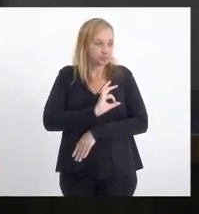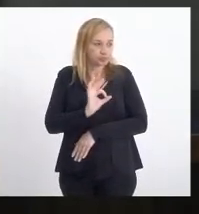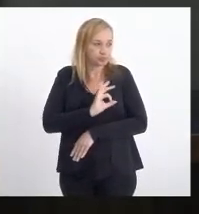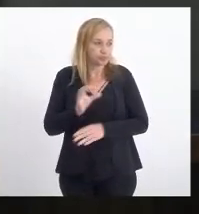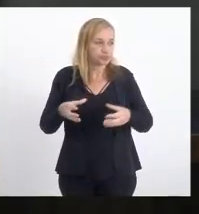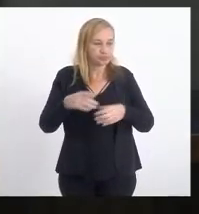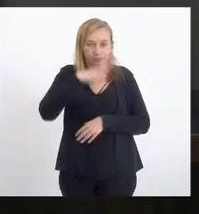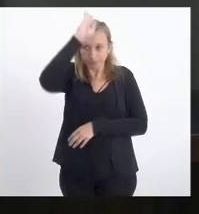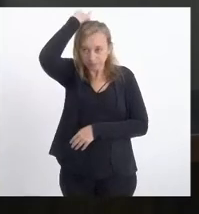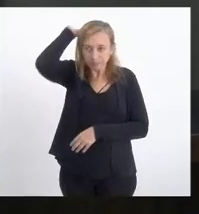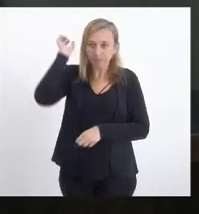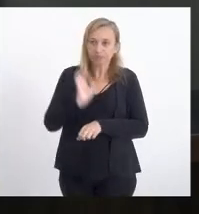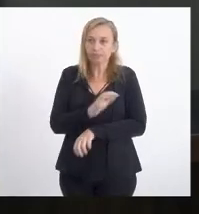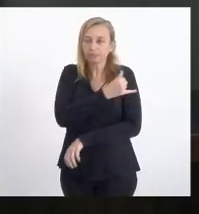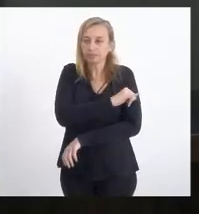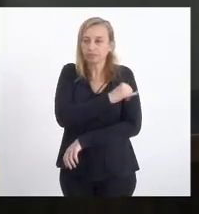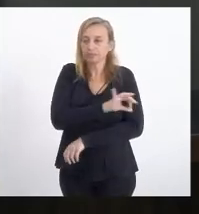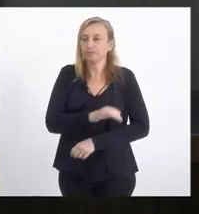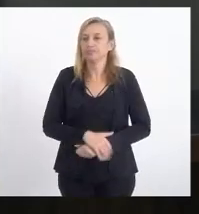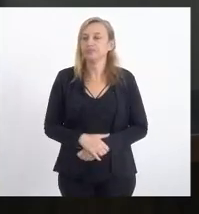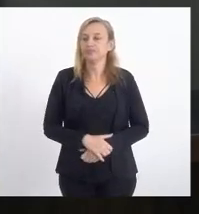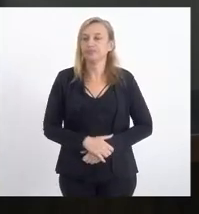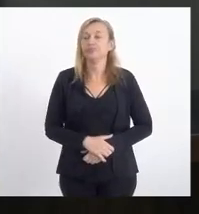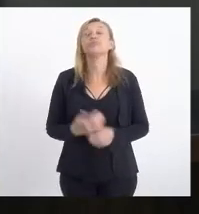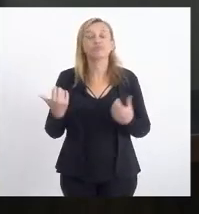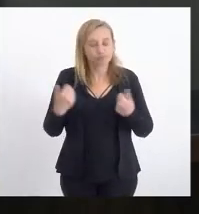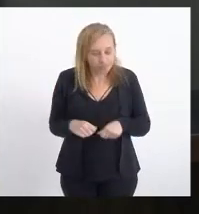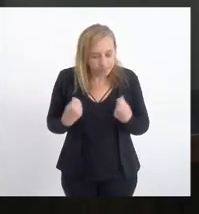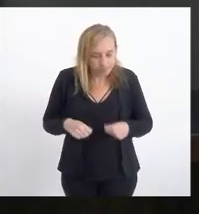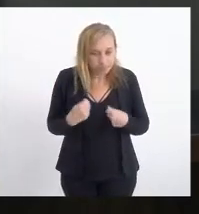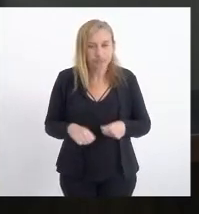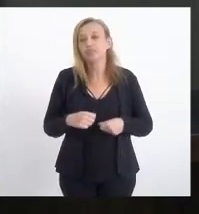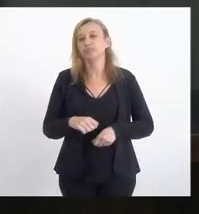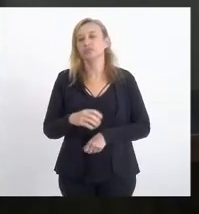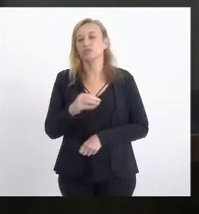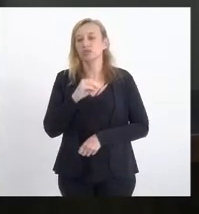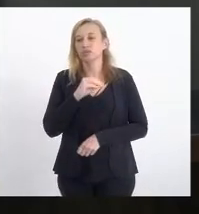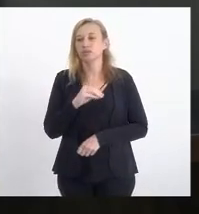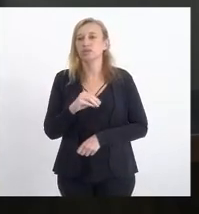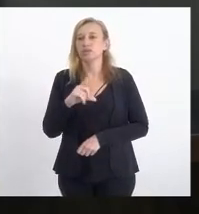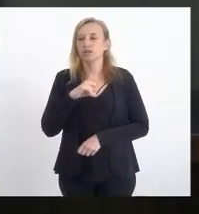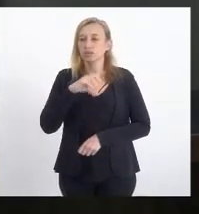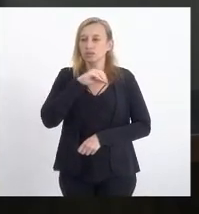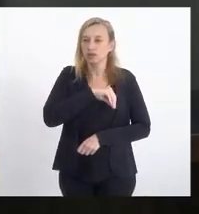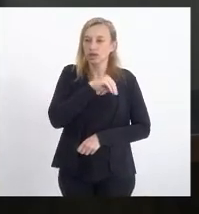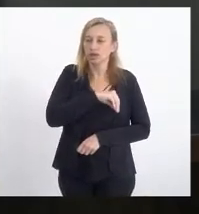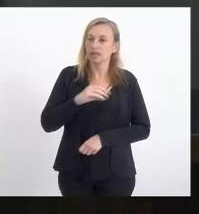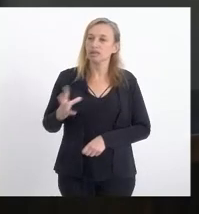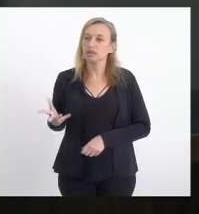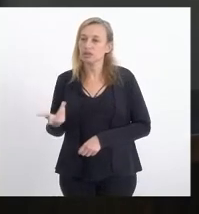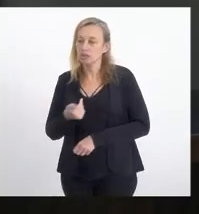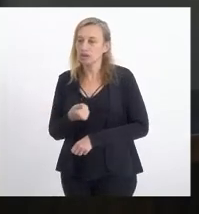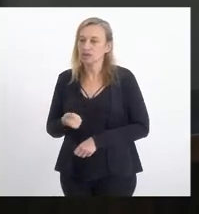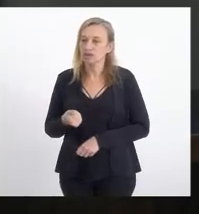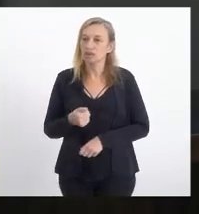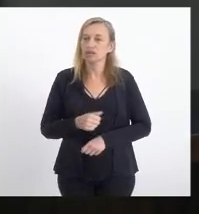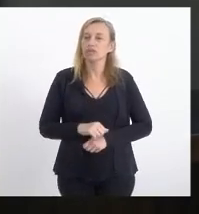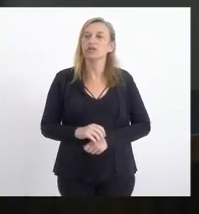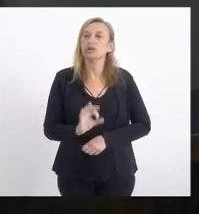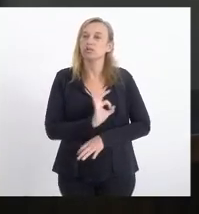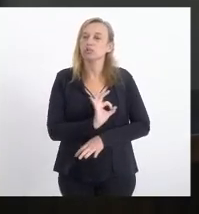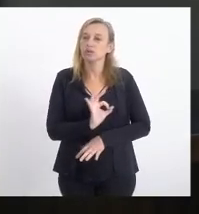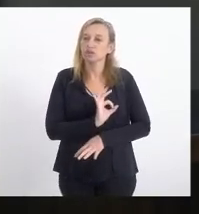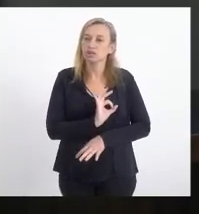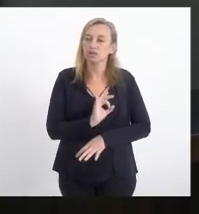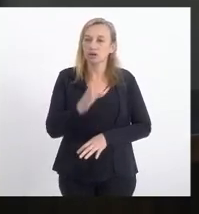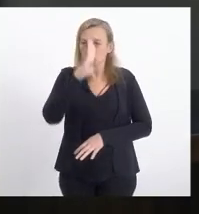e Bombeiro Militar do Estado do Rio de Janeiro e a gente precisa elevar o salário das nossas forças porque o policial